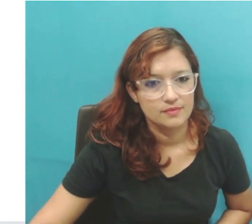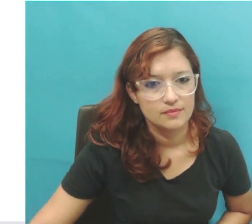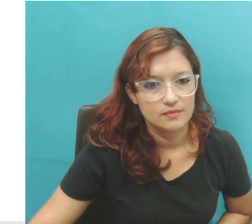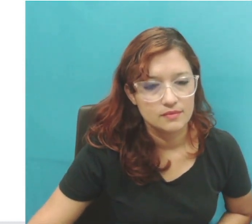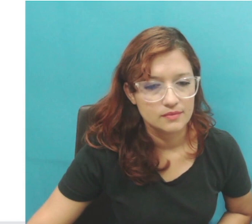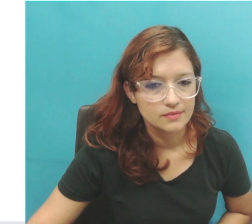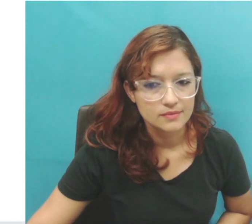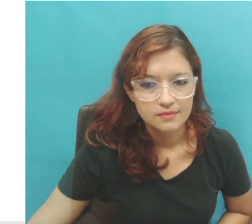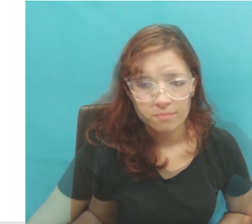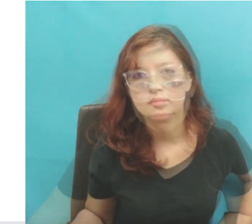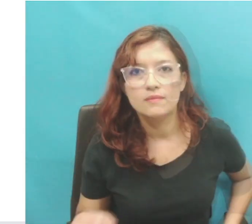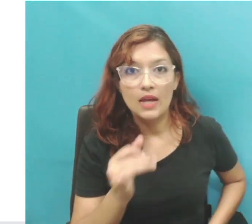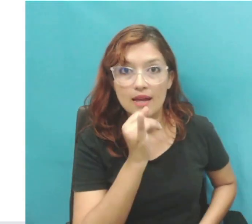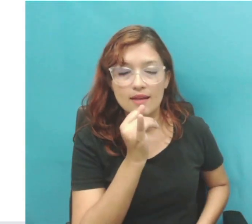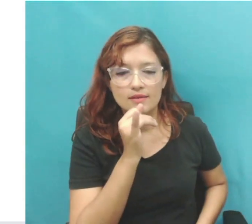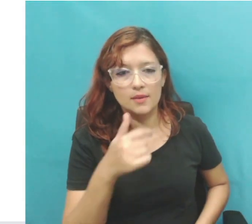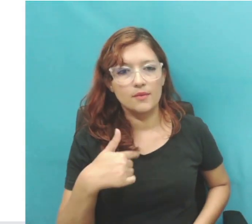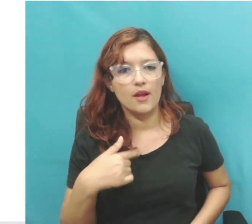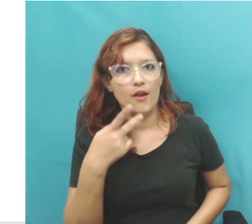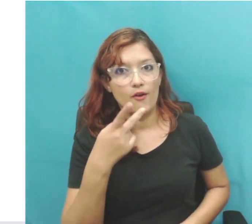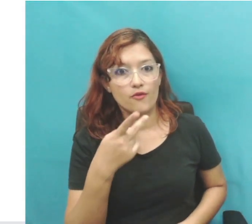Vamos para outro exemplo.